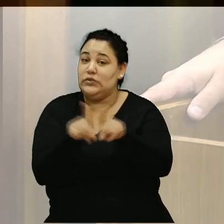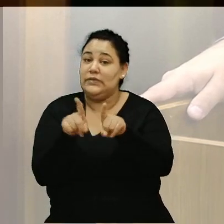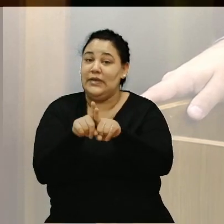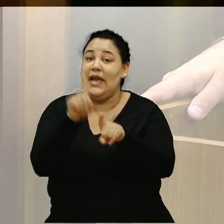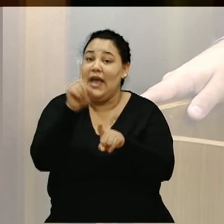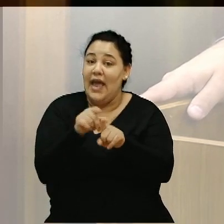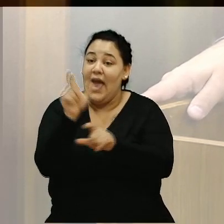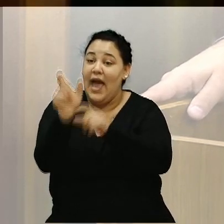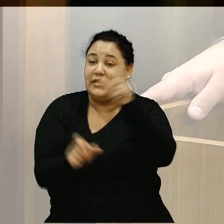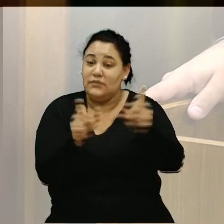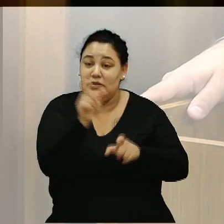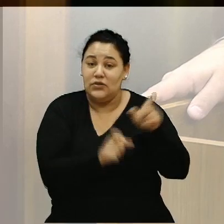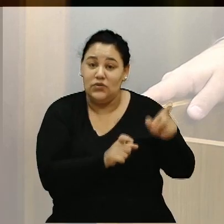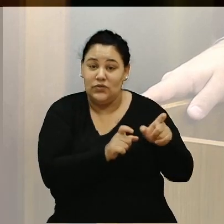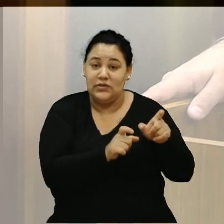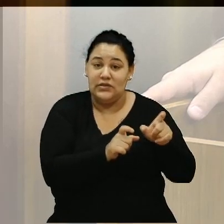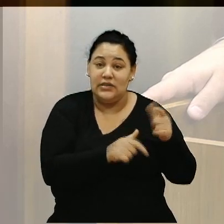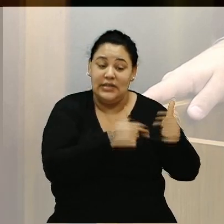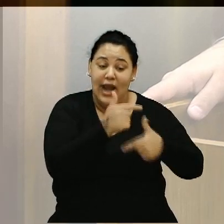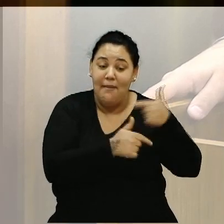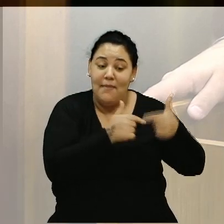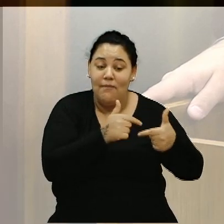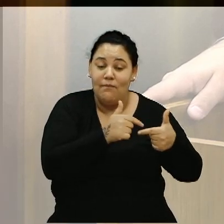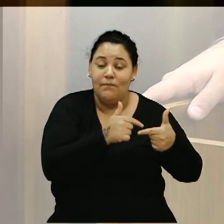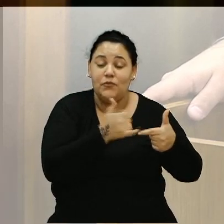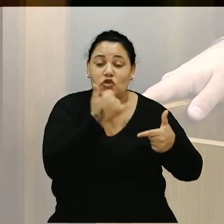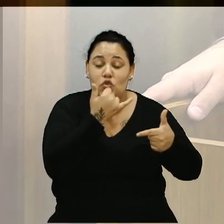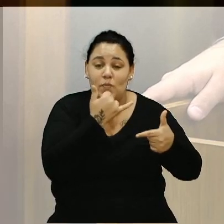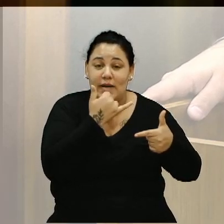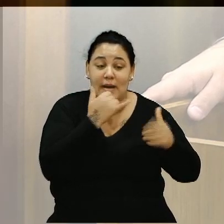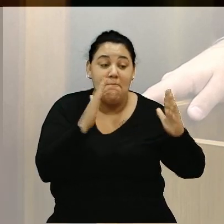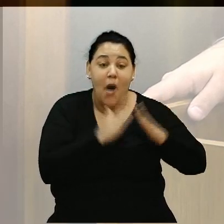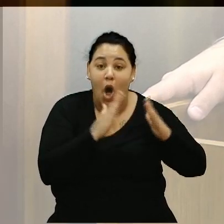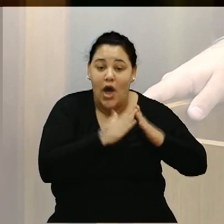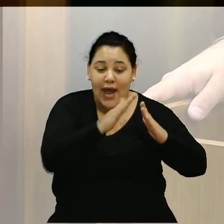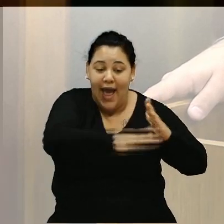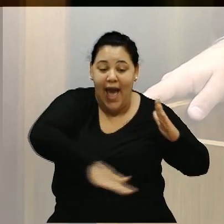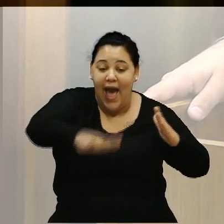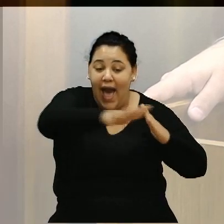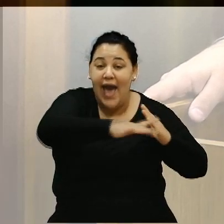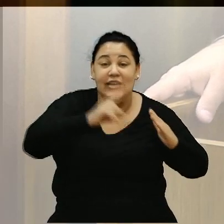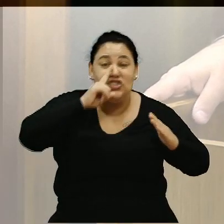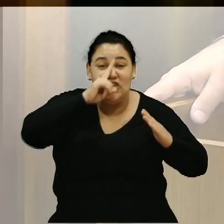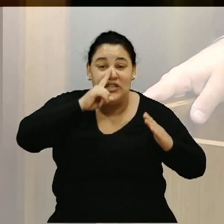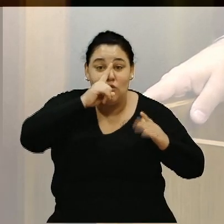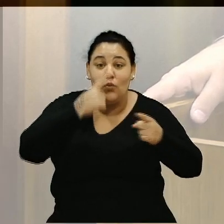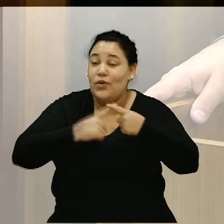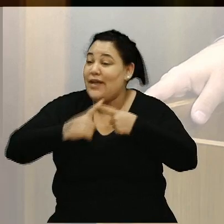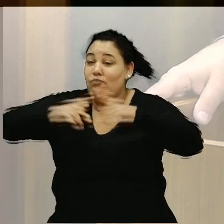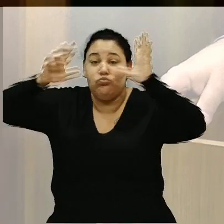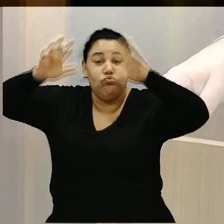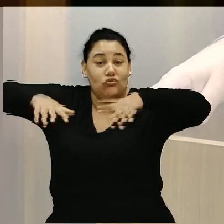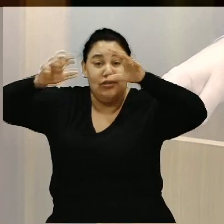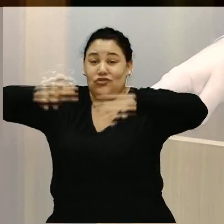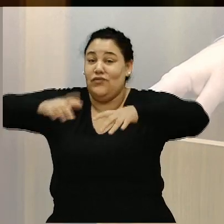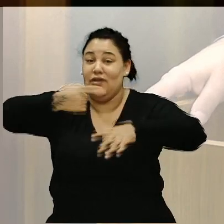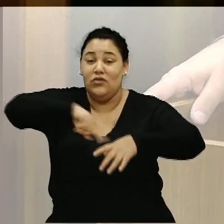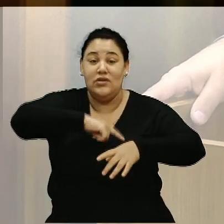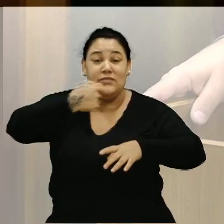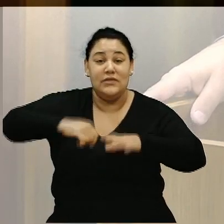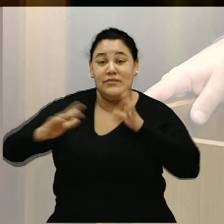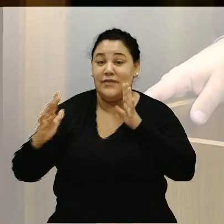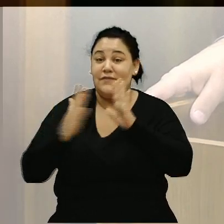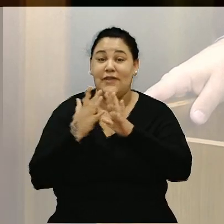que habitam em espaços de risco. Com o volume de chuva que tivemos, nós precisamos enfrentar